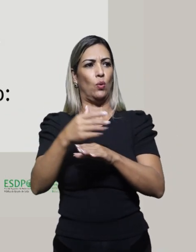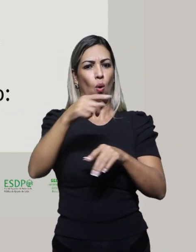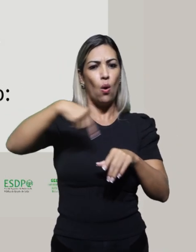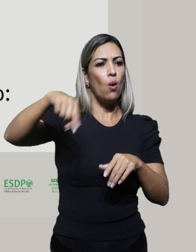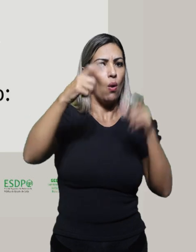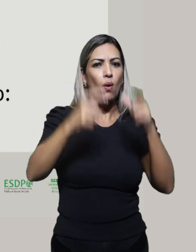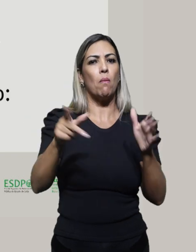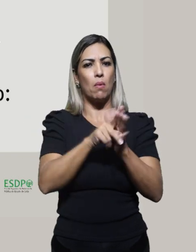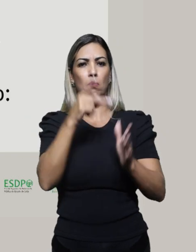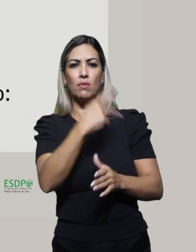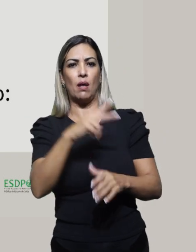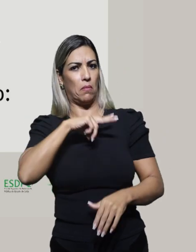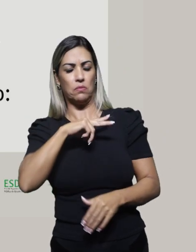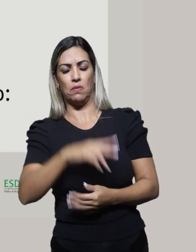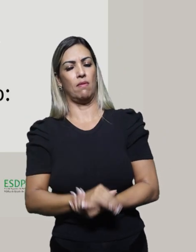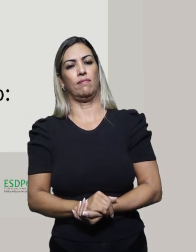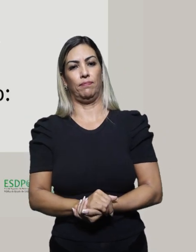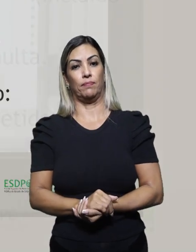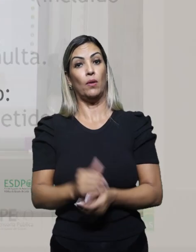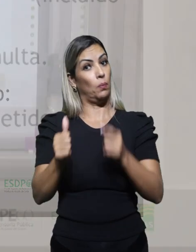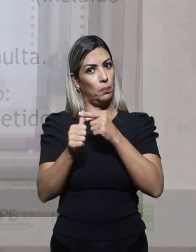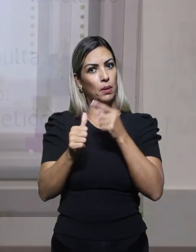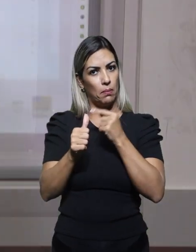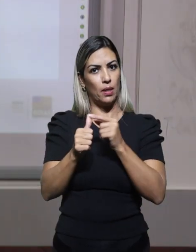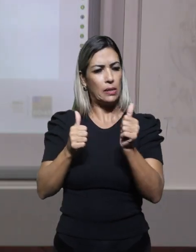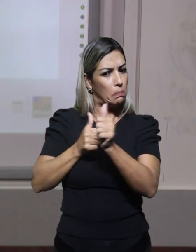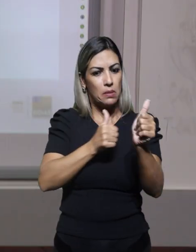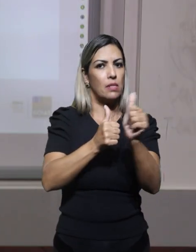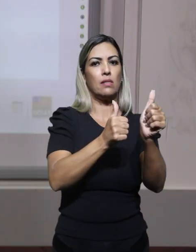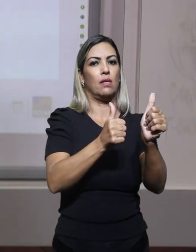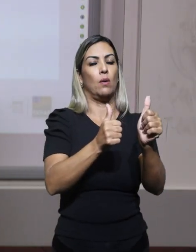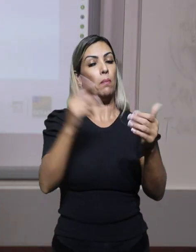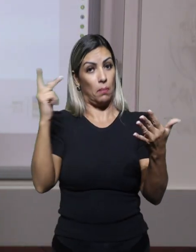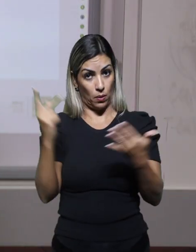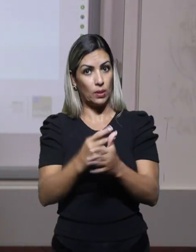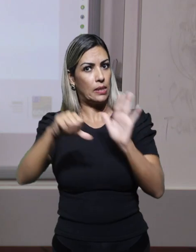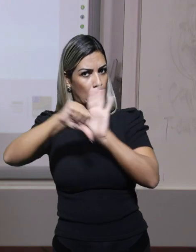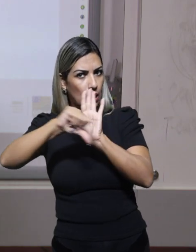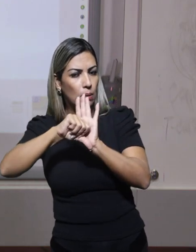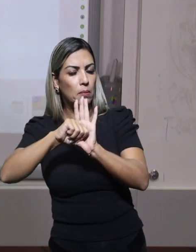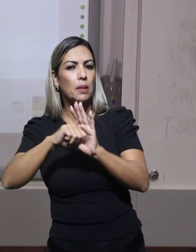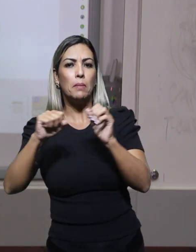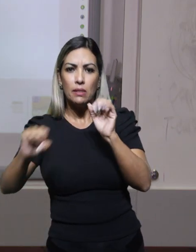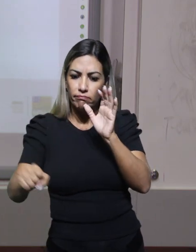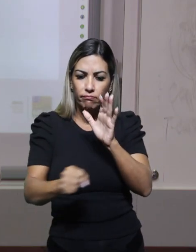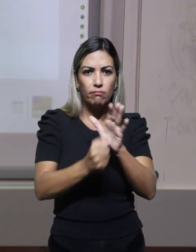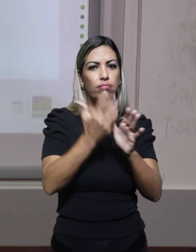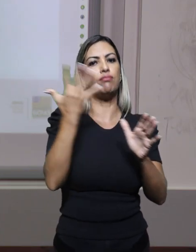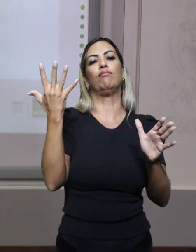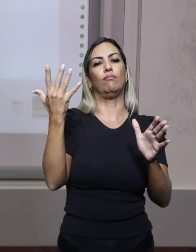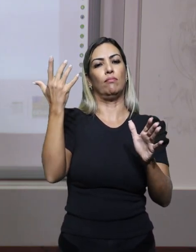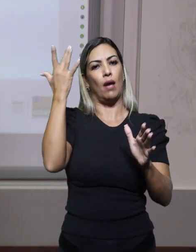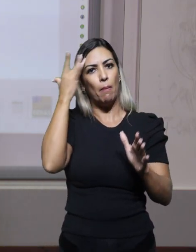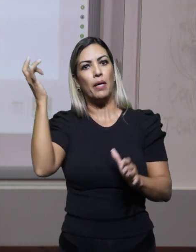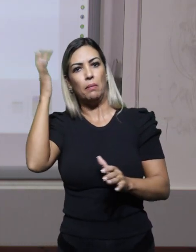esfera de liberdade ou privacidade. Primeiro, gente, essa perseguição, para que ocorra o crime de stalking, ela deve ser de